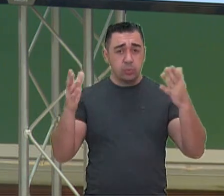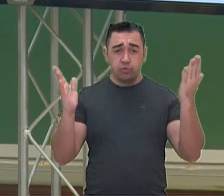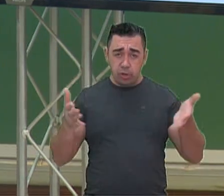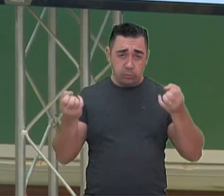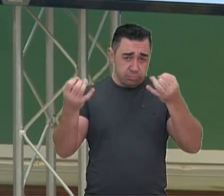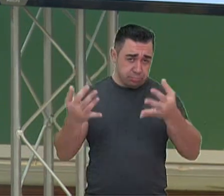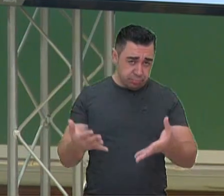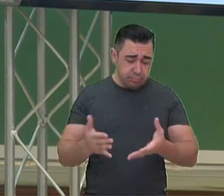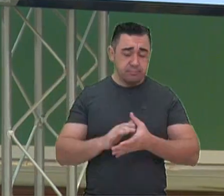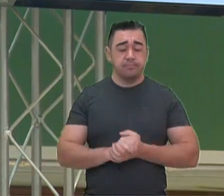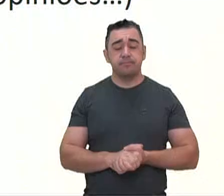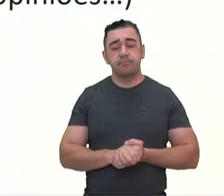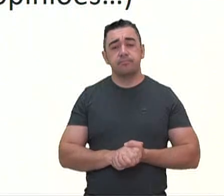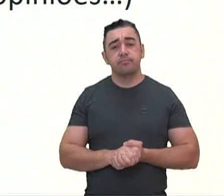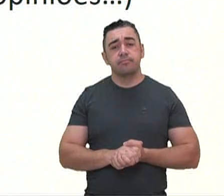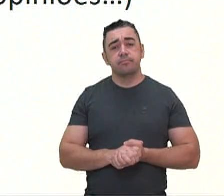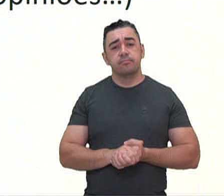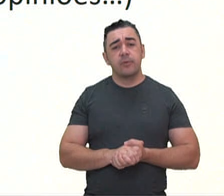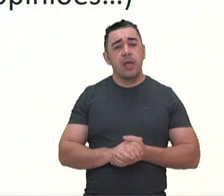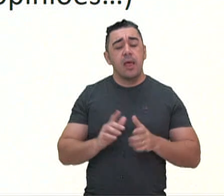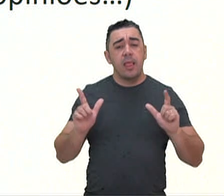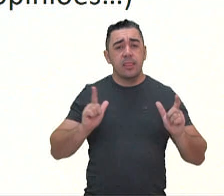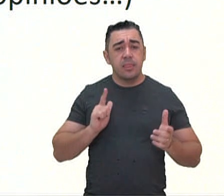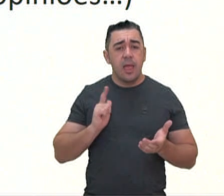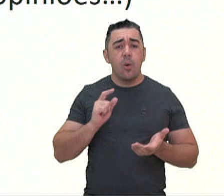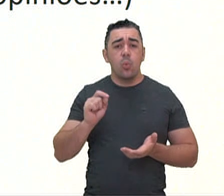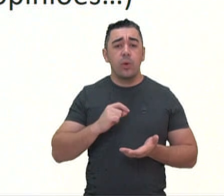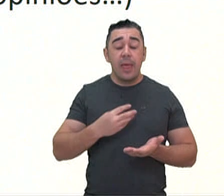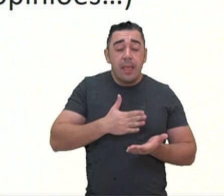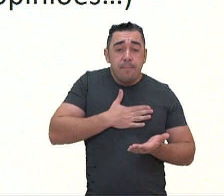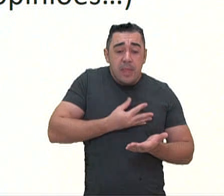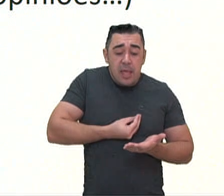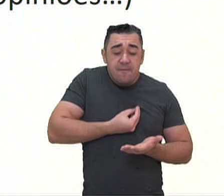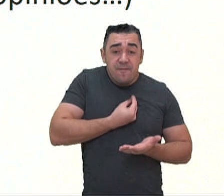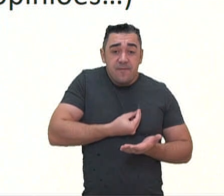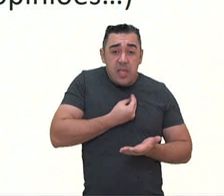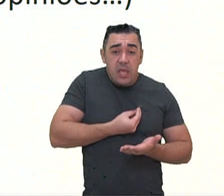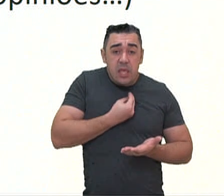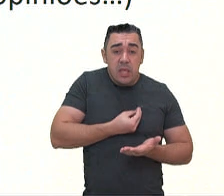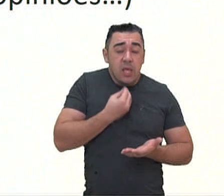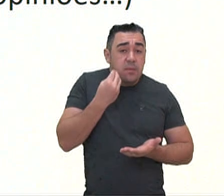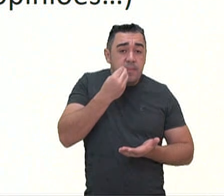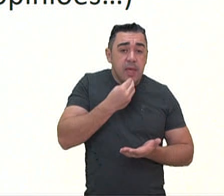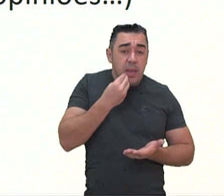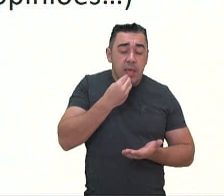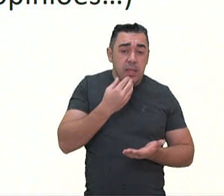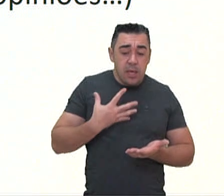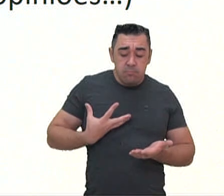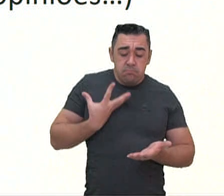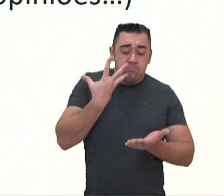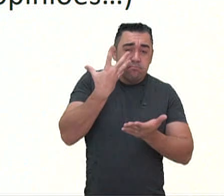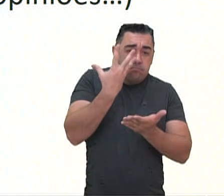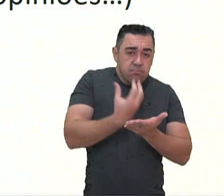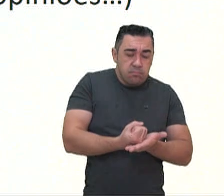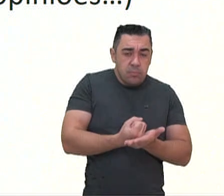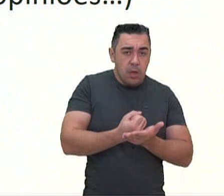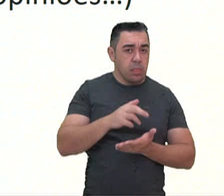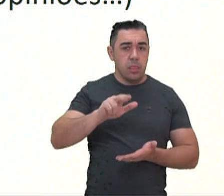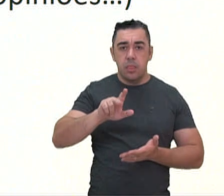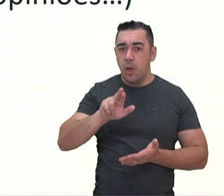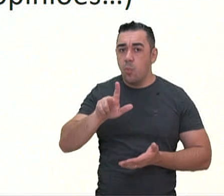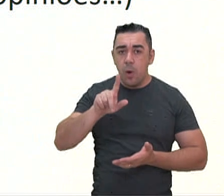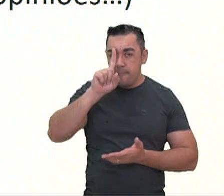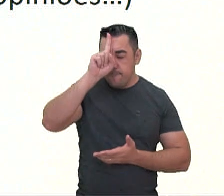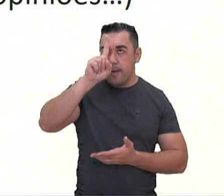acabei de falar para vocês, que seja retirado da vivência da pessoa. Você não vai fazer um diário para inventar